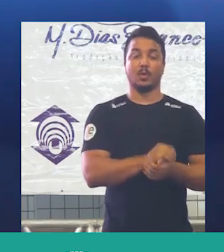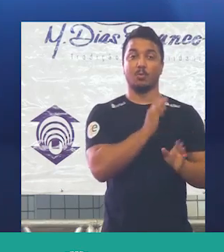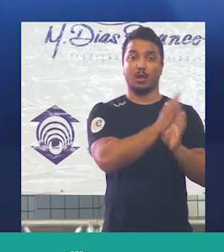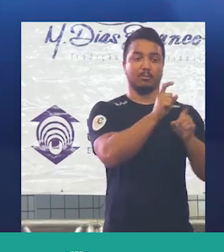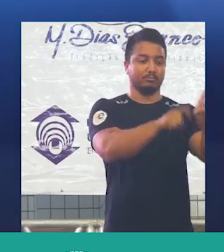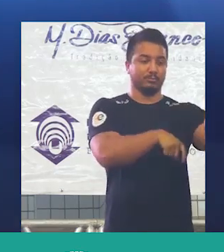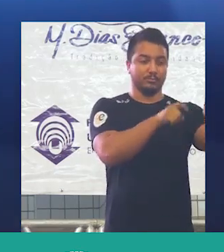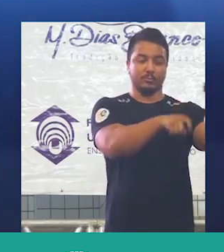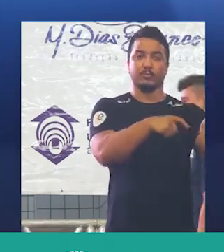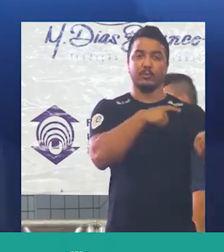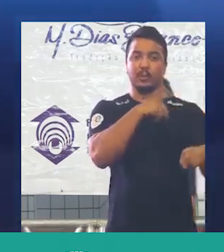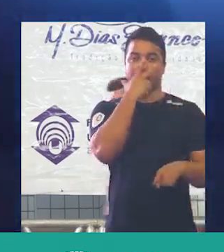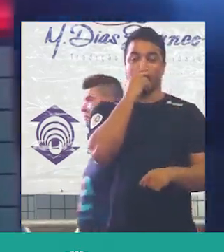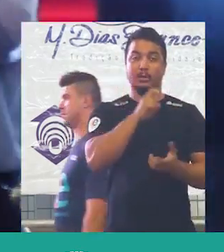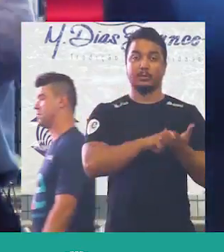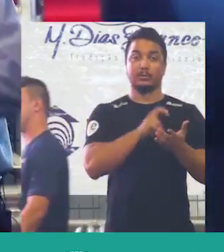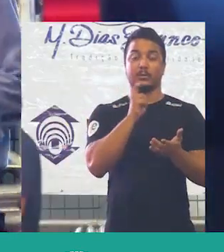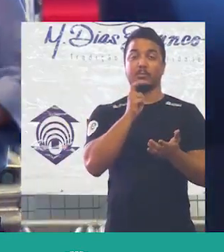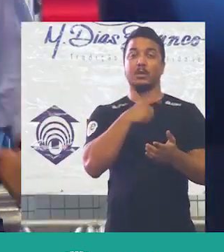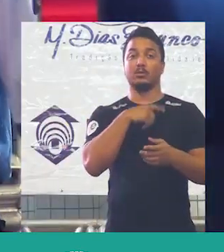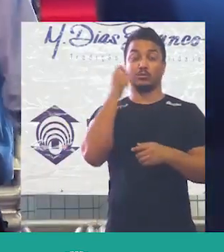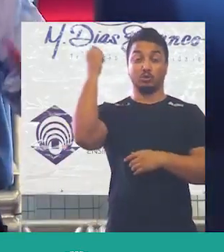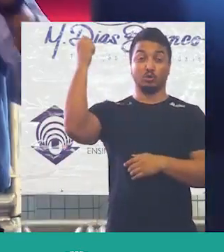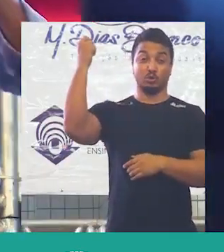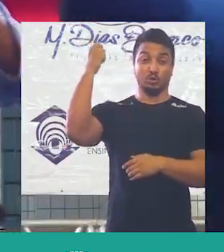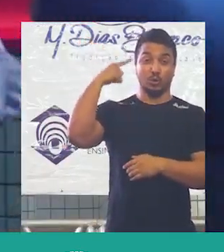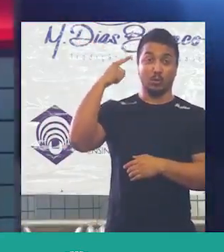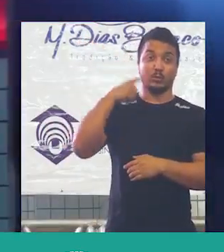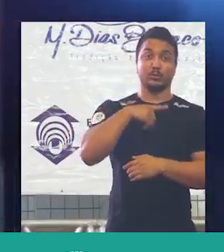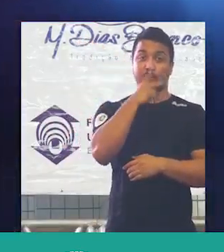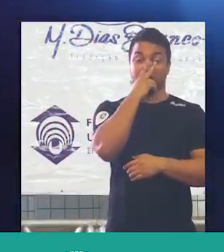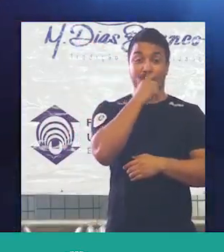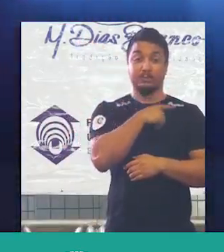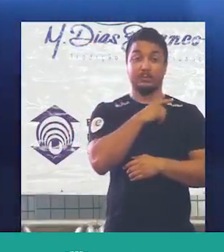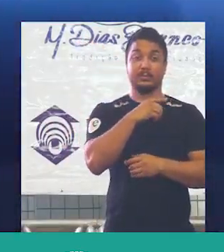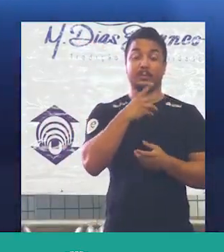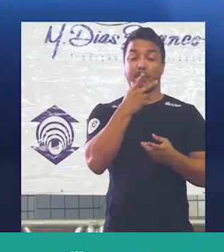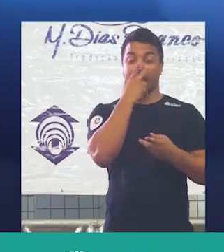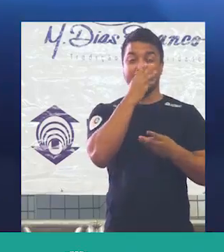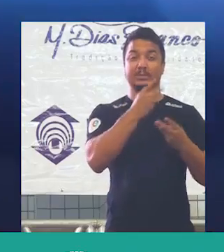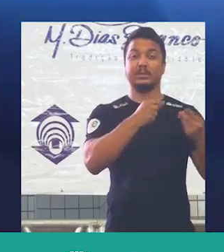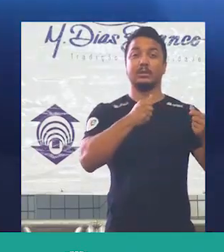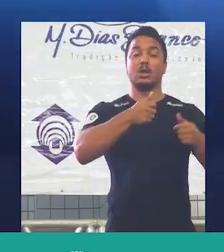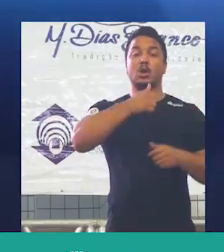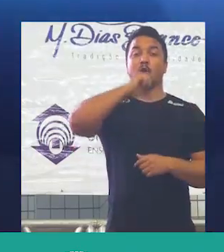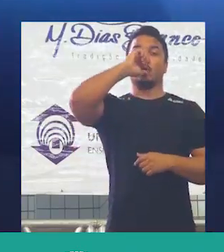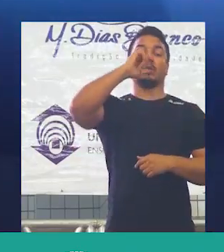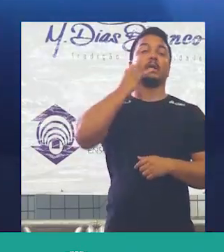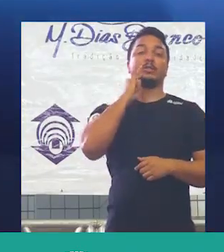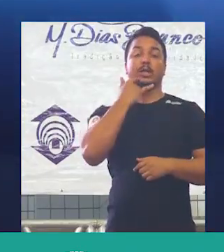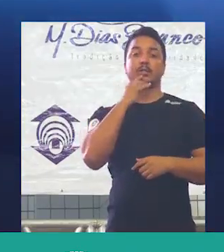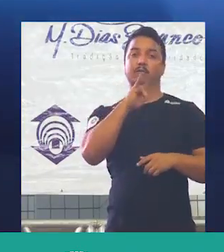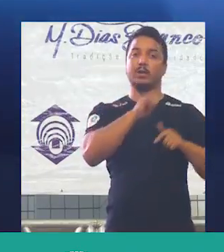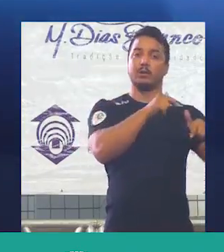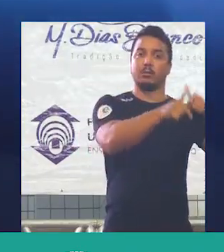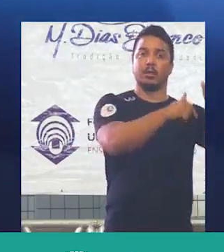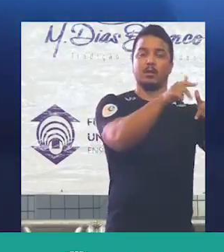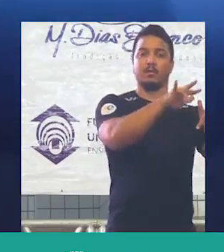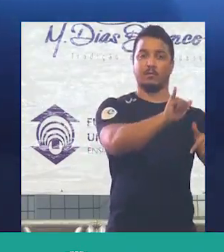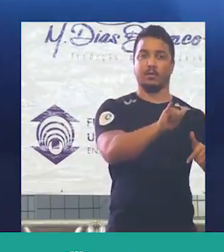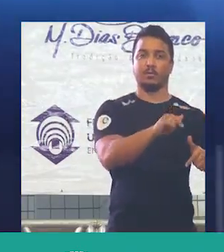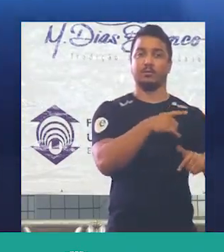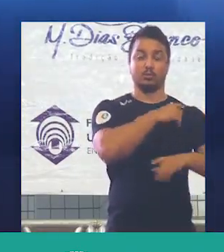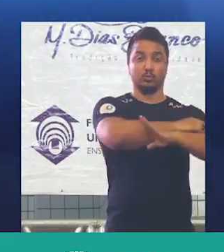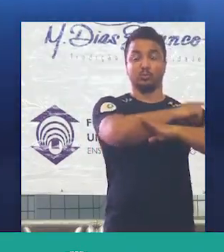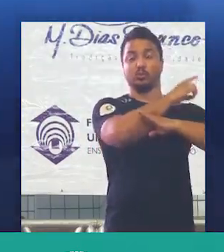da lavoura, ele vai amanhecer com sol, toma uma talagada de cachaça e vai para o trabalho. Vai